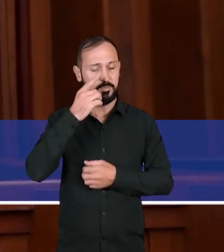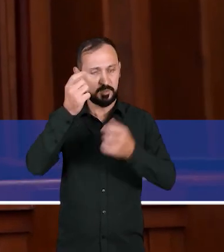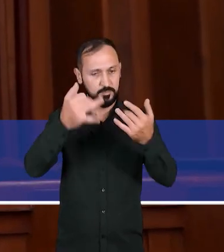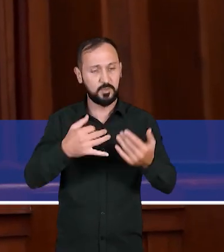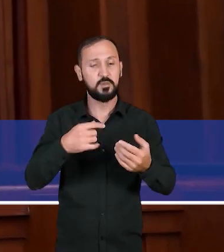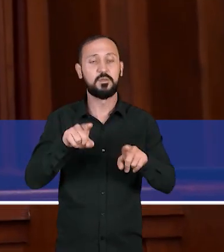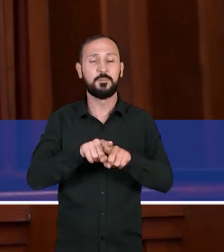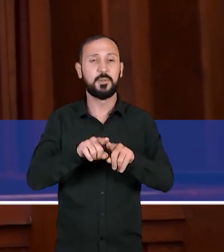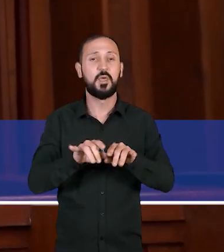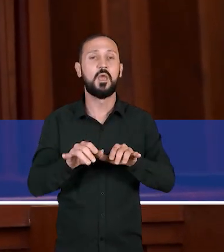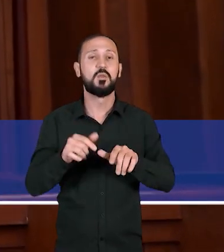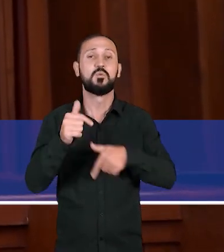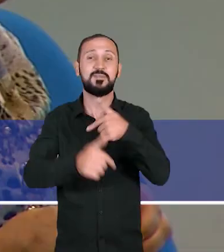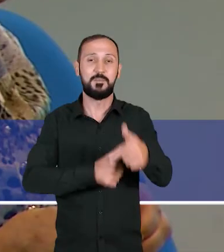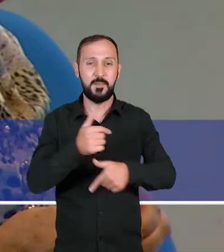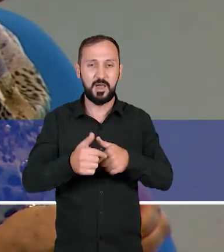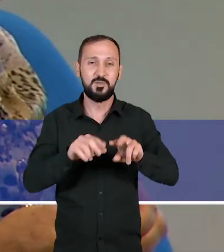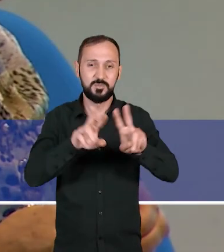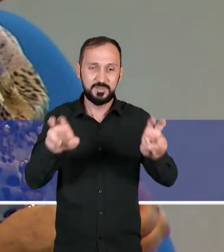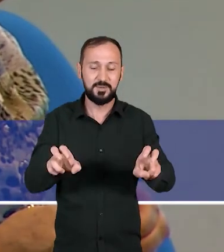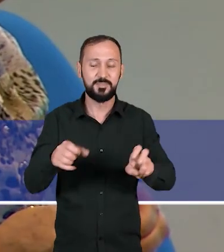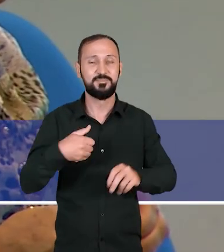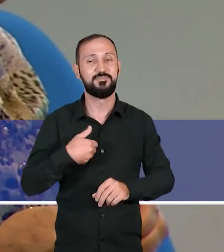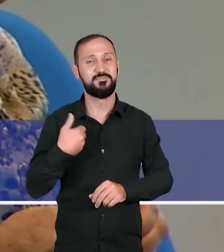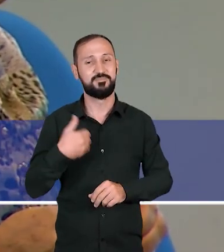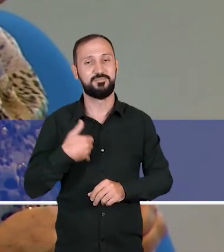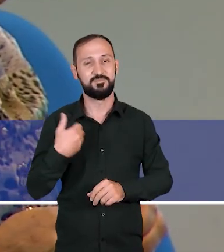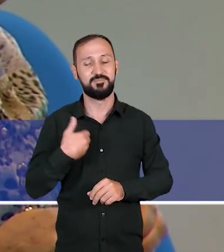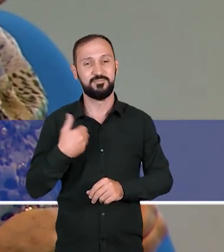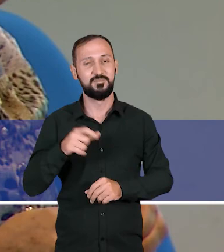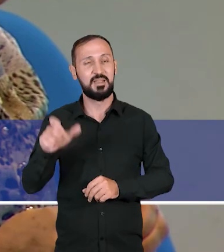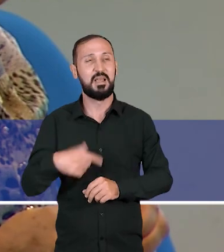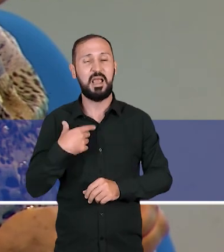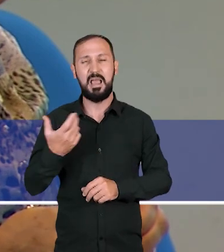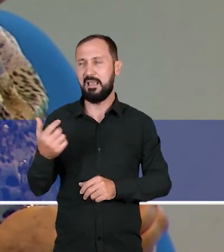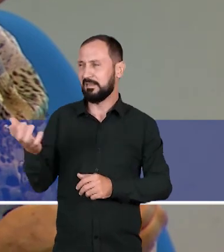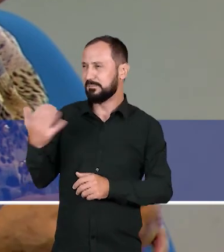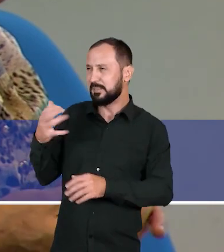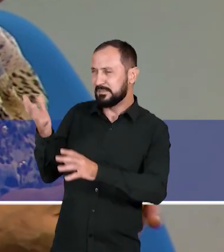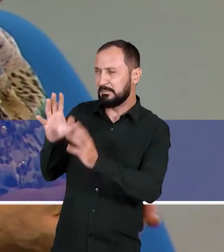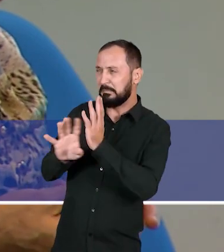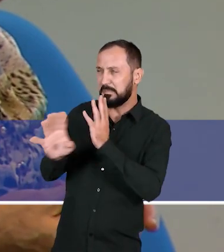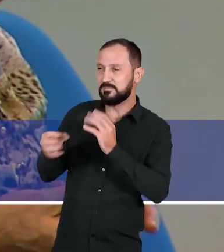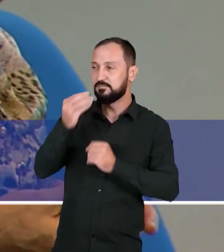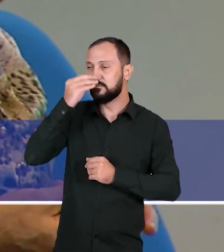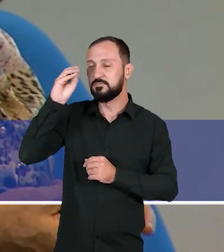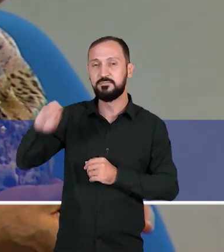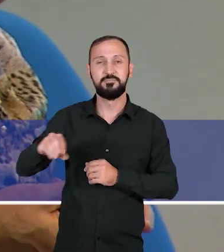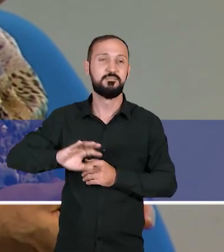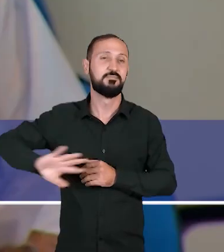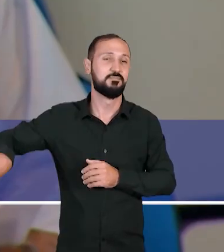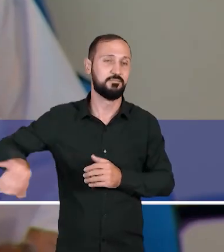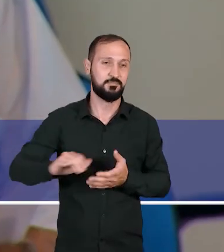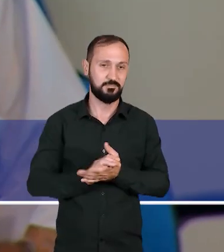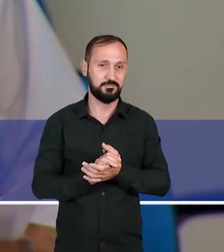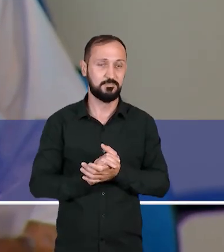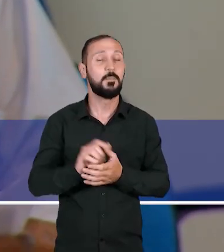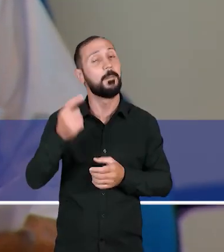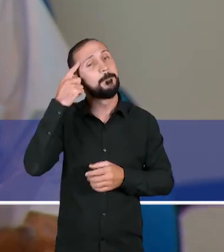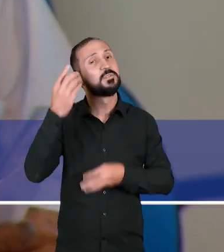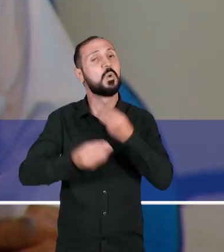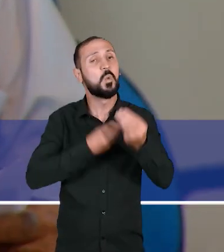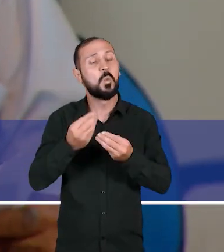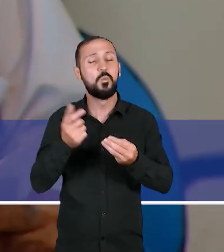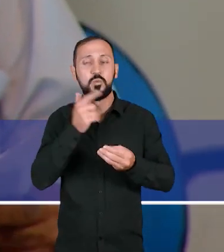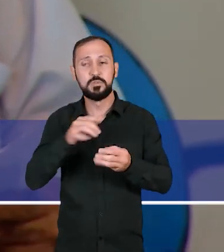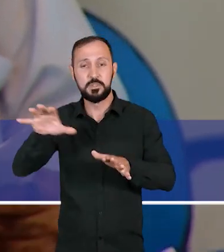parlamentar diz respeito ao mercado de trabalho, onde pelo fator idade, muitas pessoas acabam rejeitadas em seleções. Daí a necessidade de se